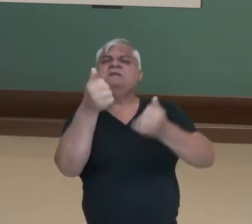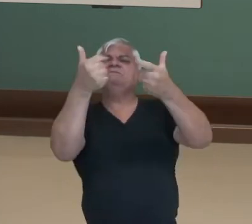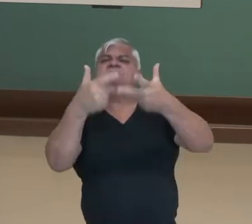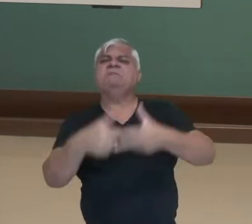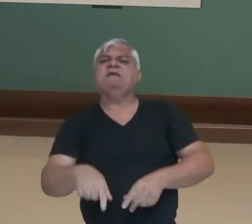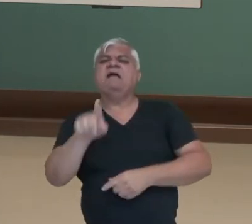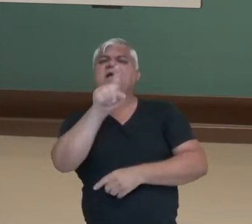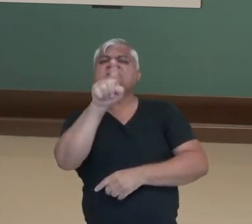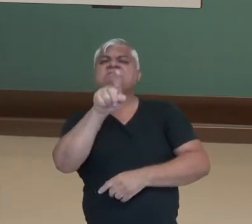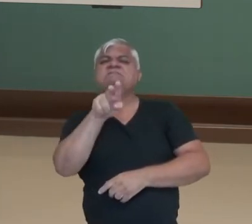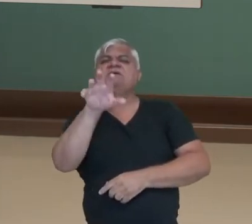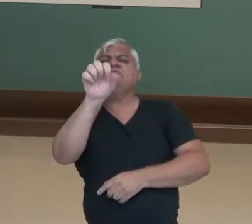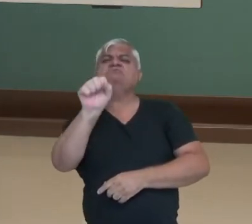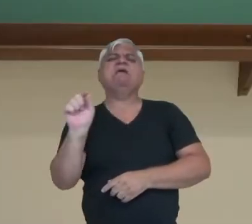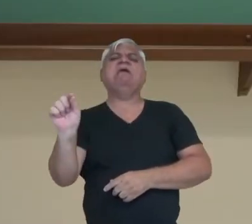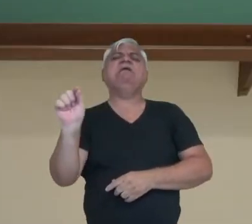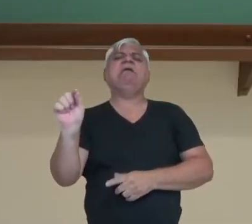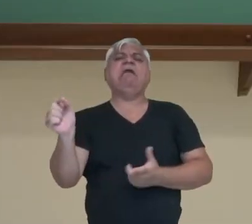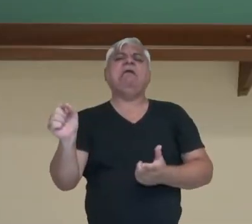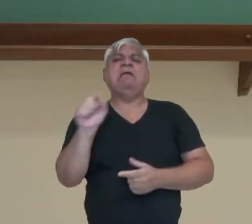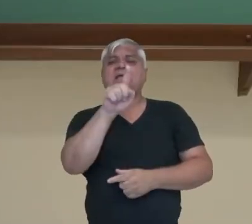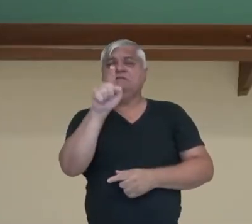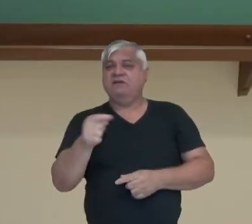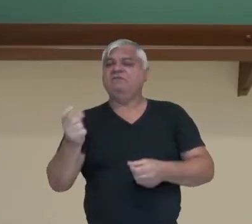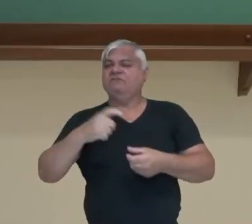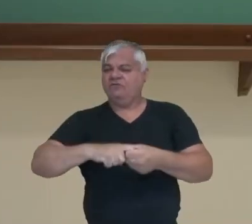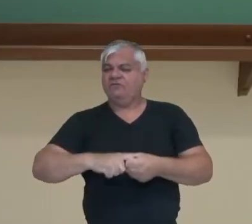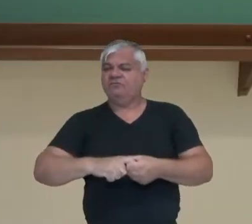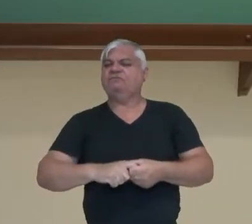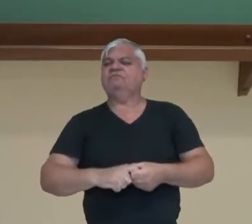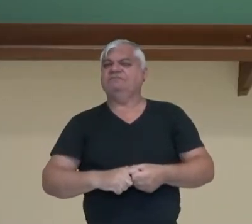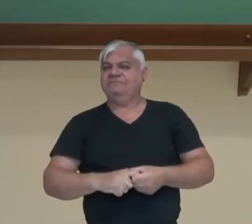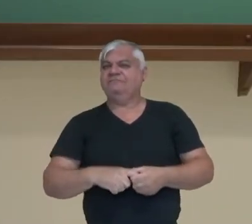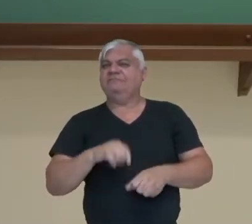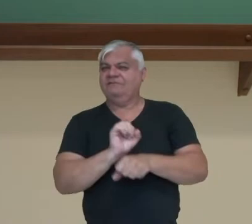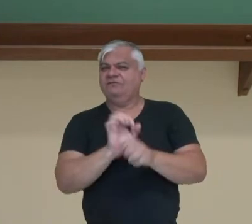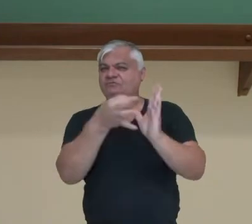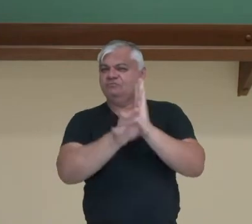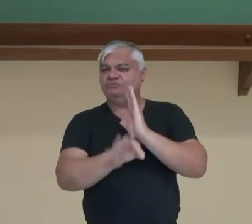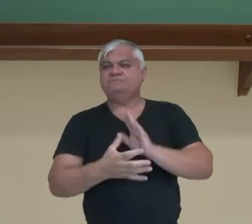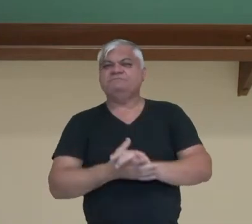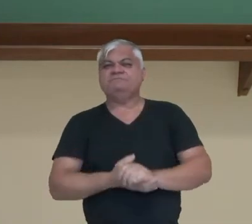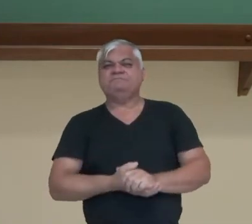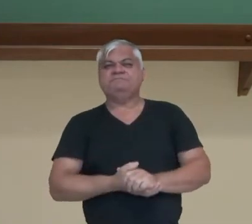na religião da Grécia Antiga. Daqui a pouquinho, voltamos, corrigimos essa junto.